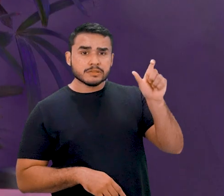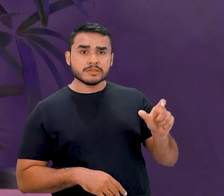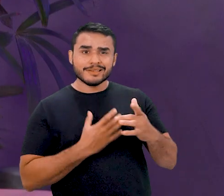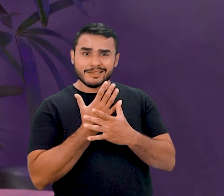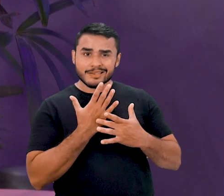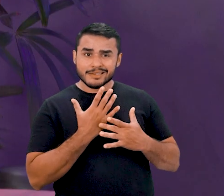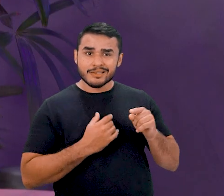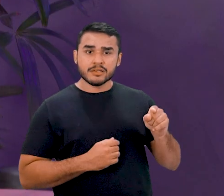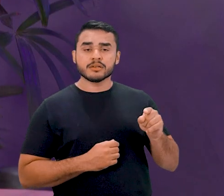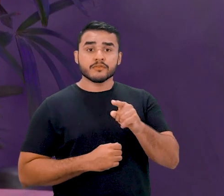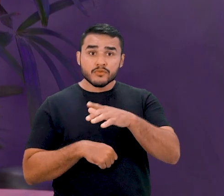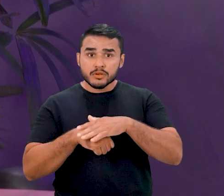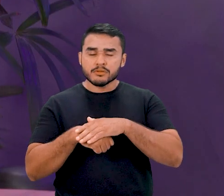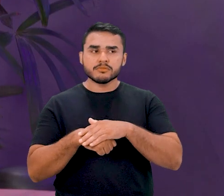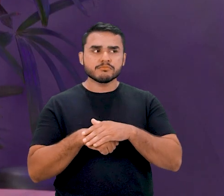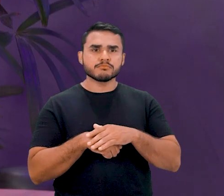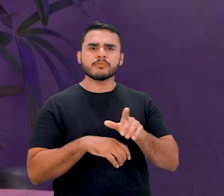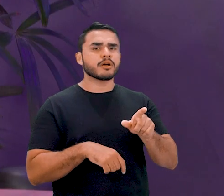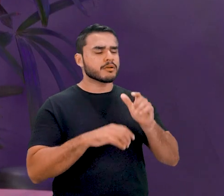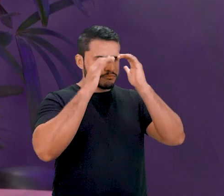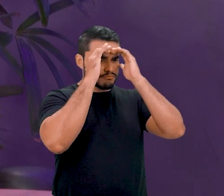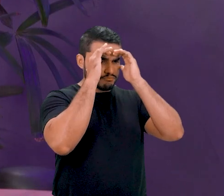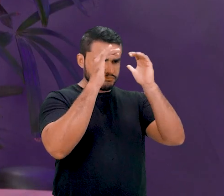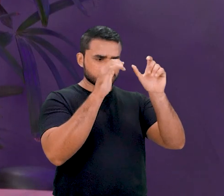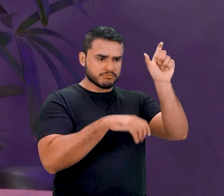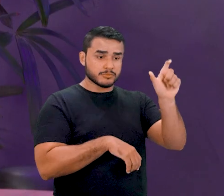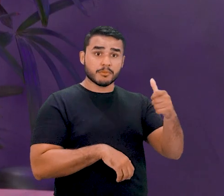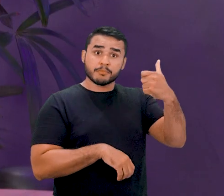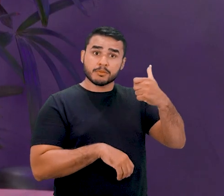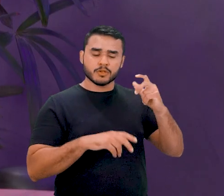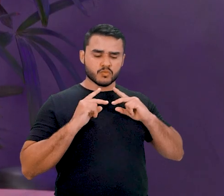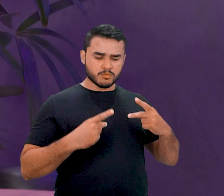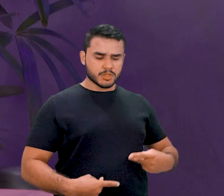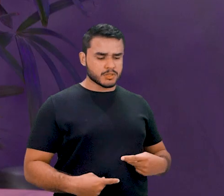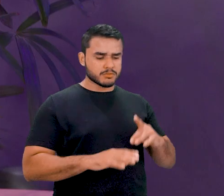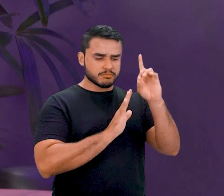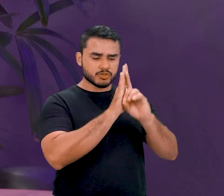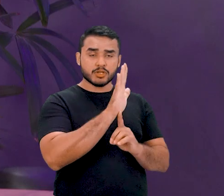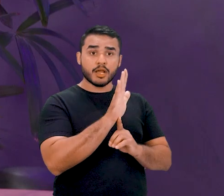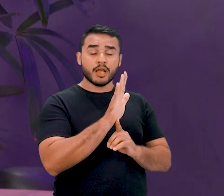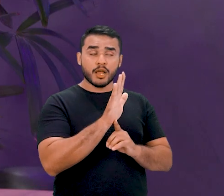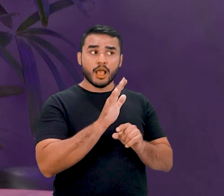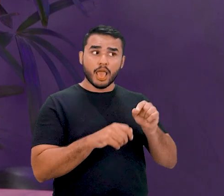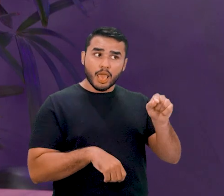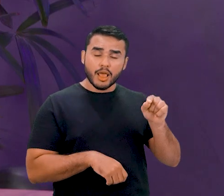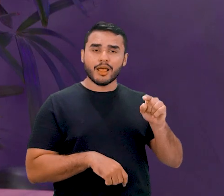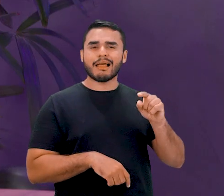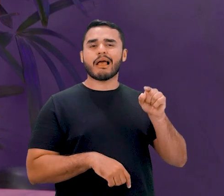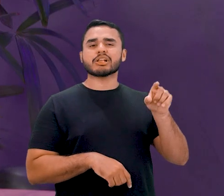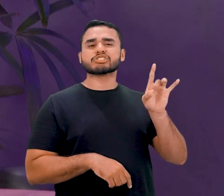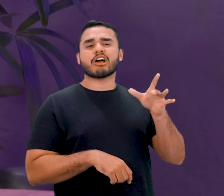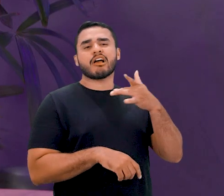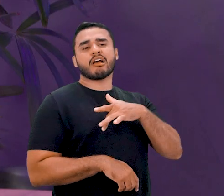trate-a, antes de mais nada, como uma pessoa. E aí a deficiência dela vem depois. E aí acho que quando